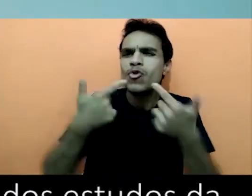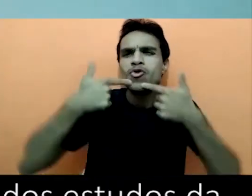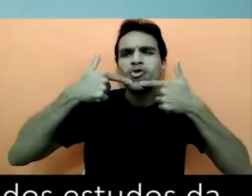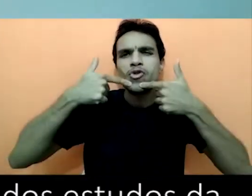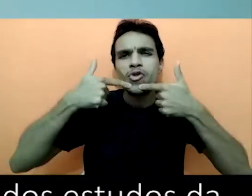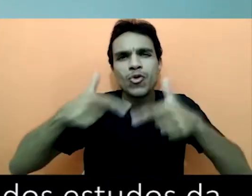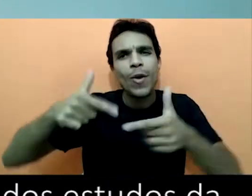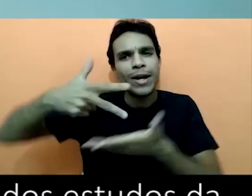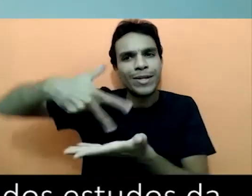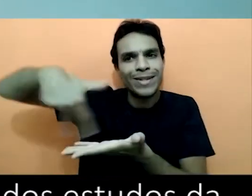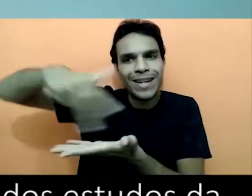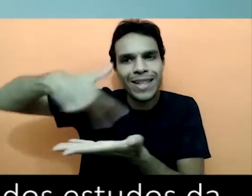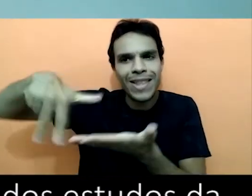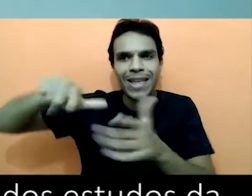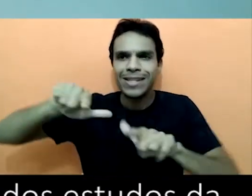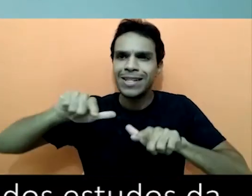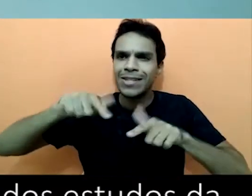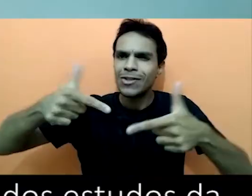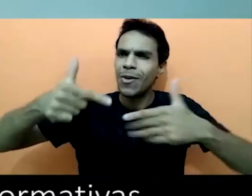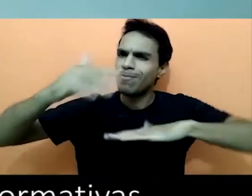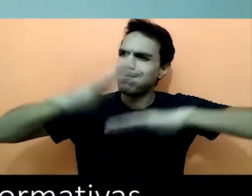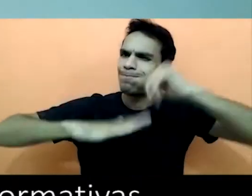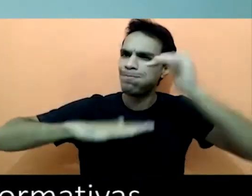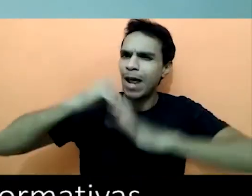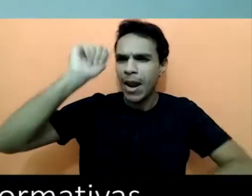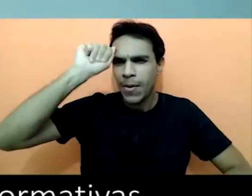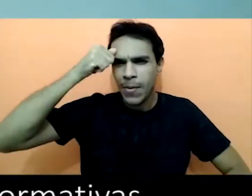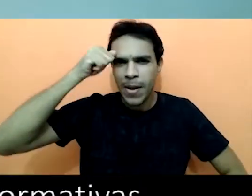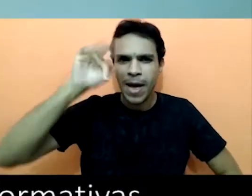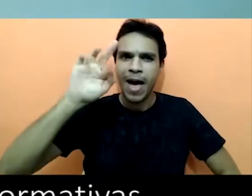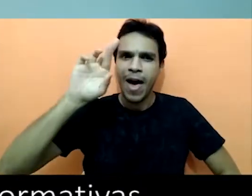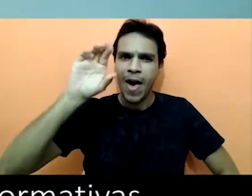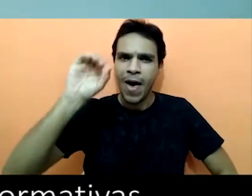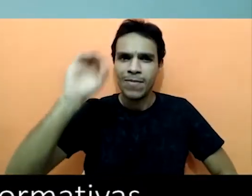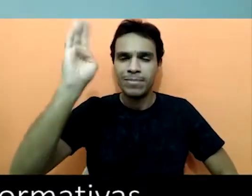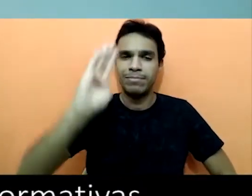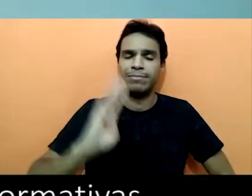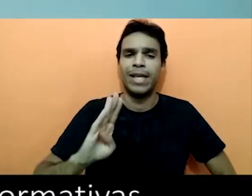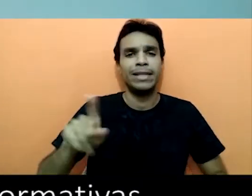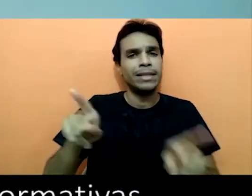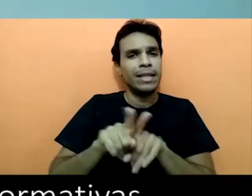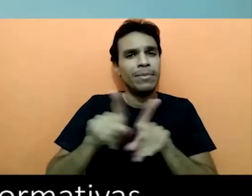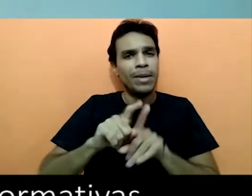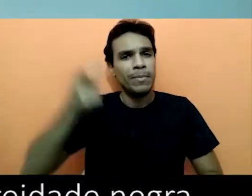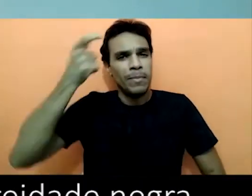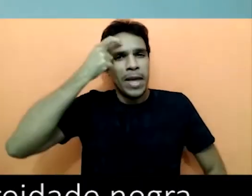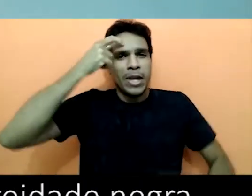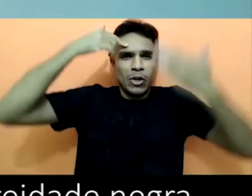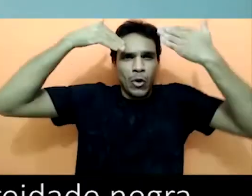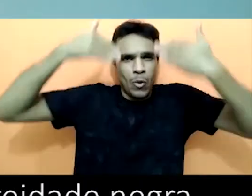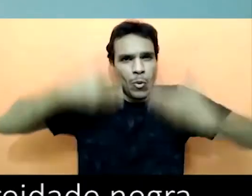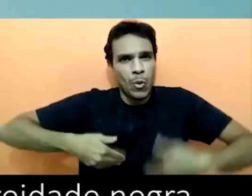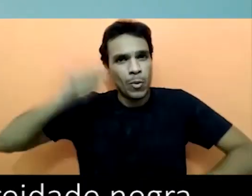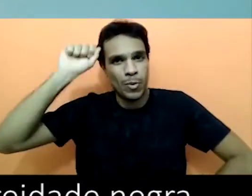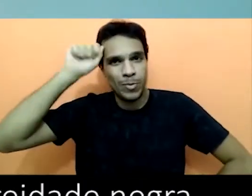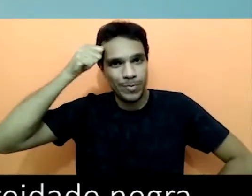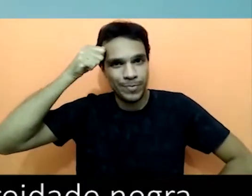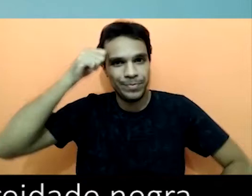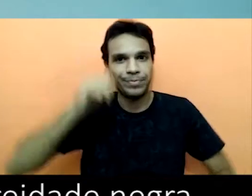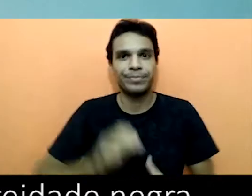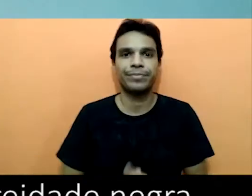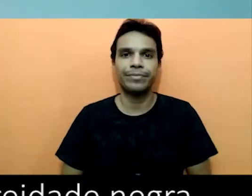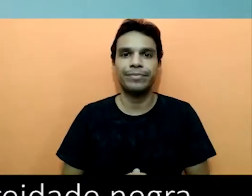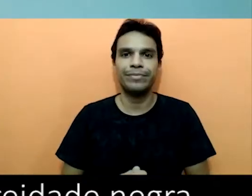afro-referenciados, a partir dos estudos da linguagem da dança, das práticas performativas